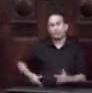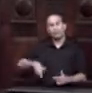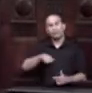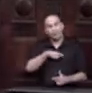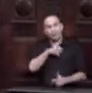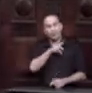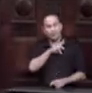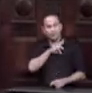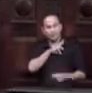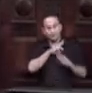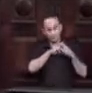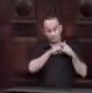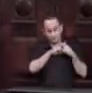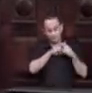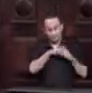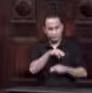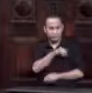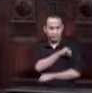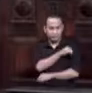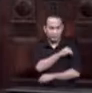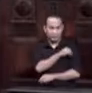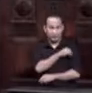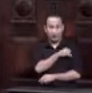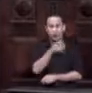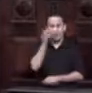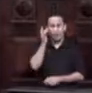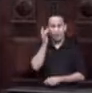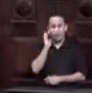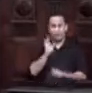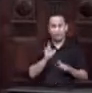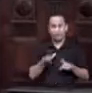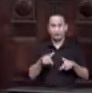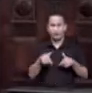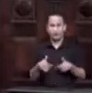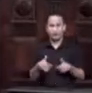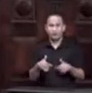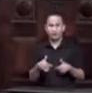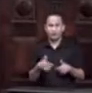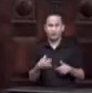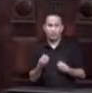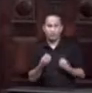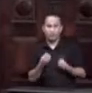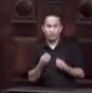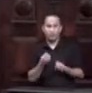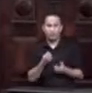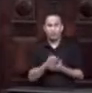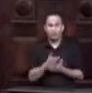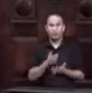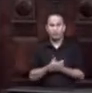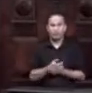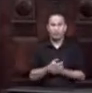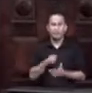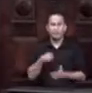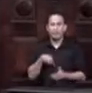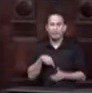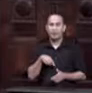Rio e age como um banqueiro, como um agiota, que põe o pé no pescoço do governo